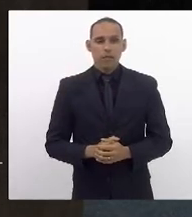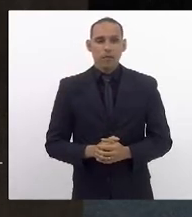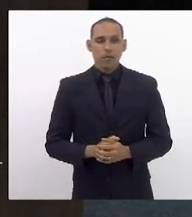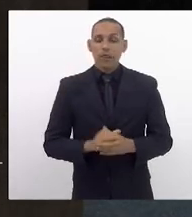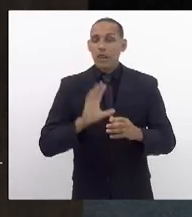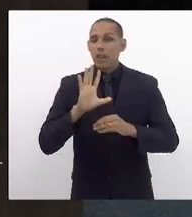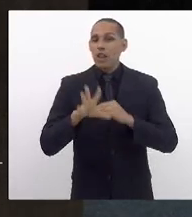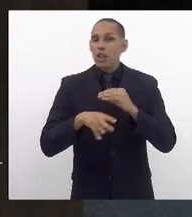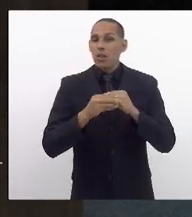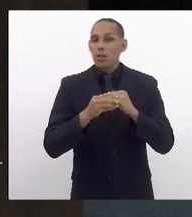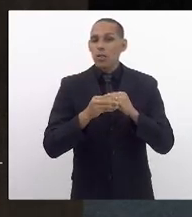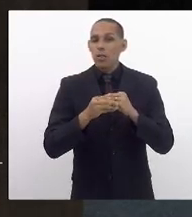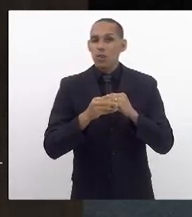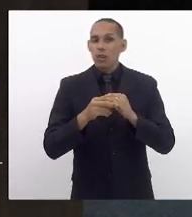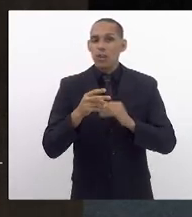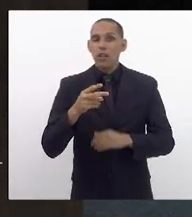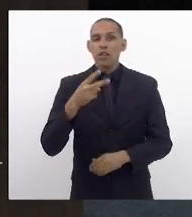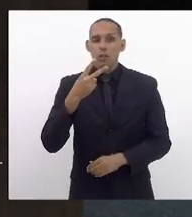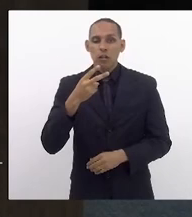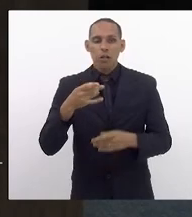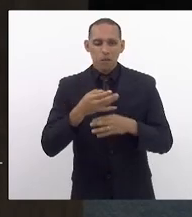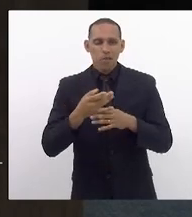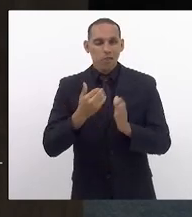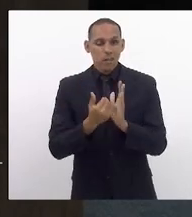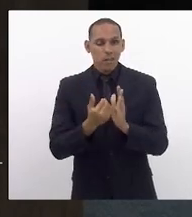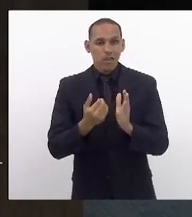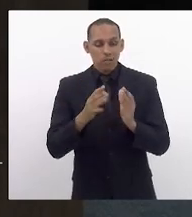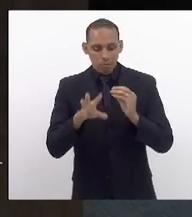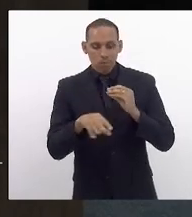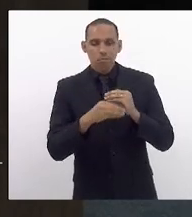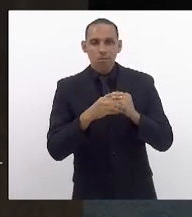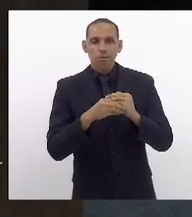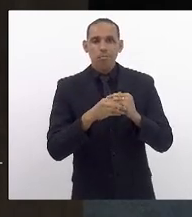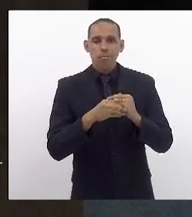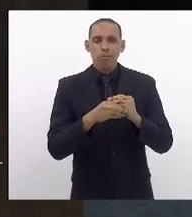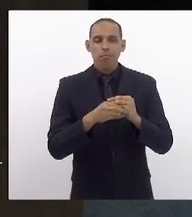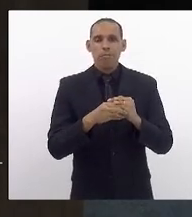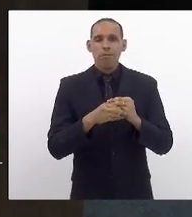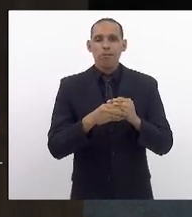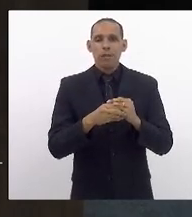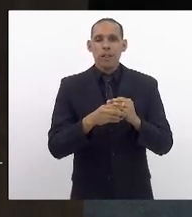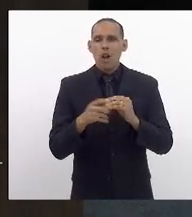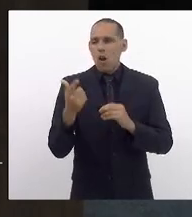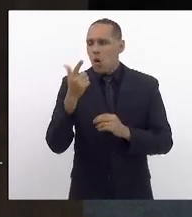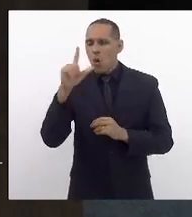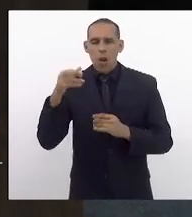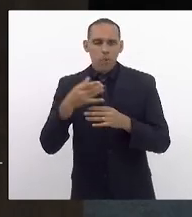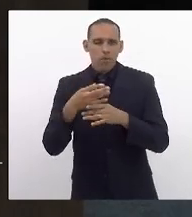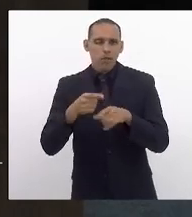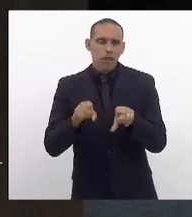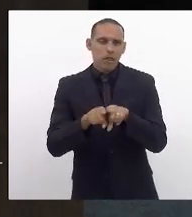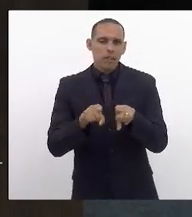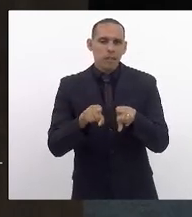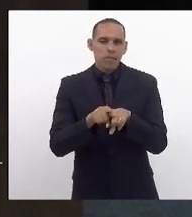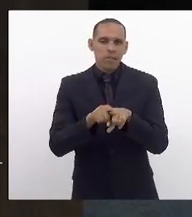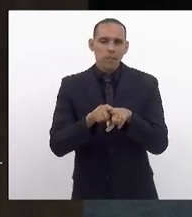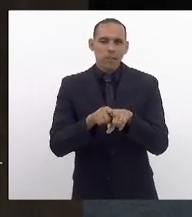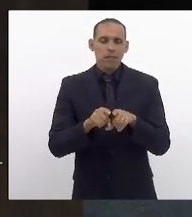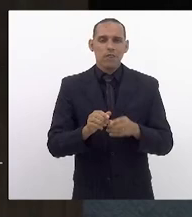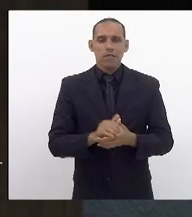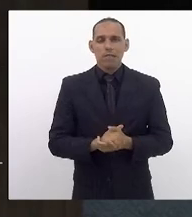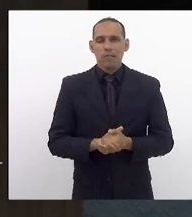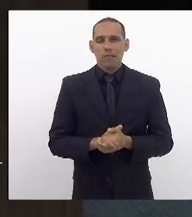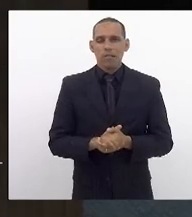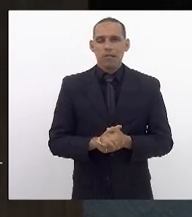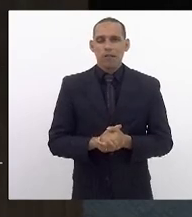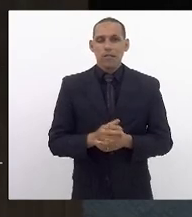inclui mais dois municípios no rol de tantos municípios que já estão